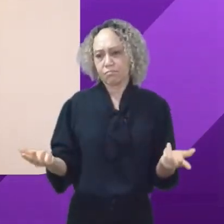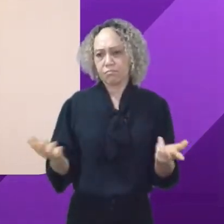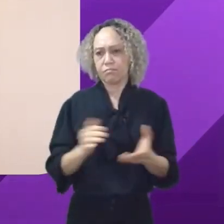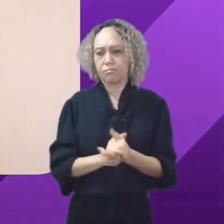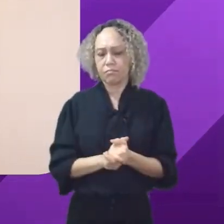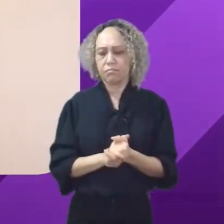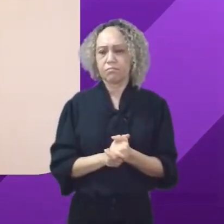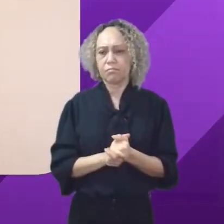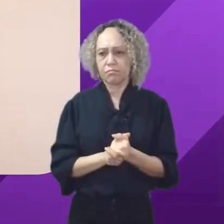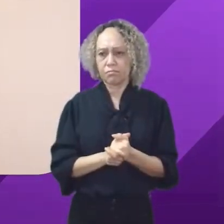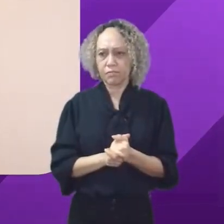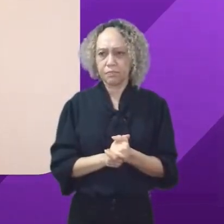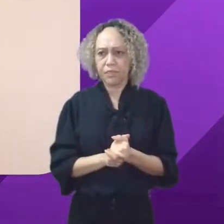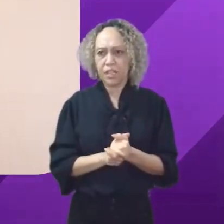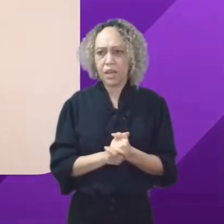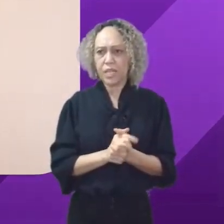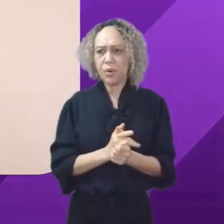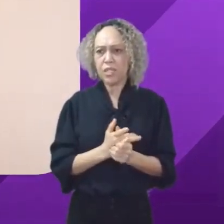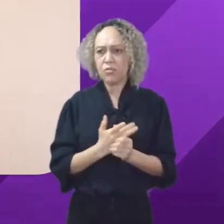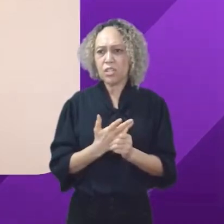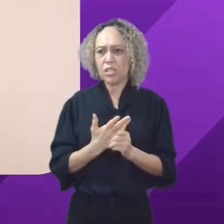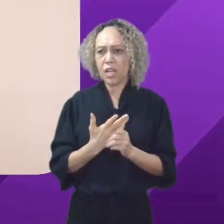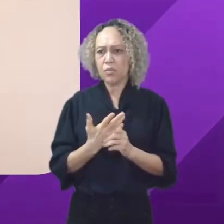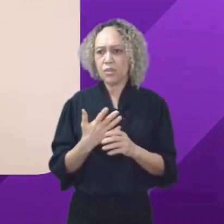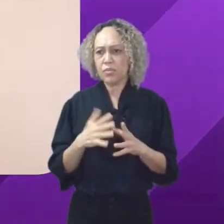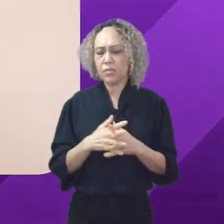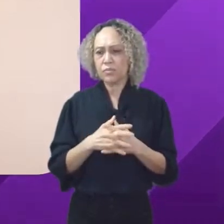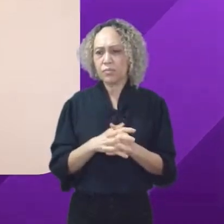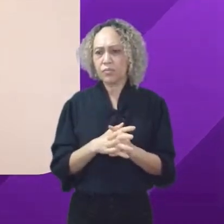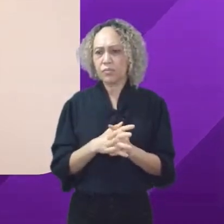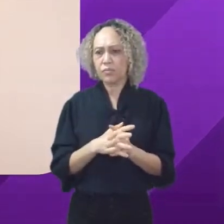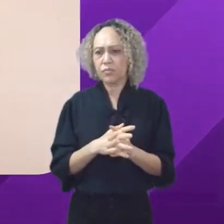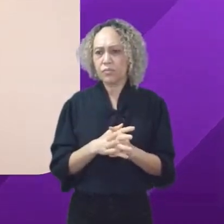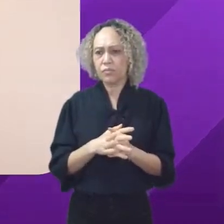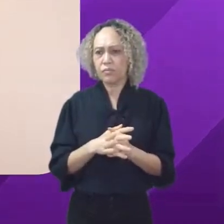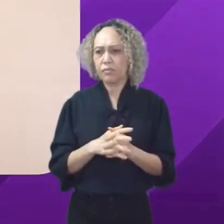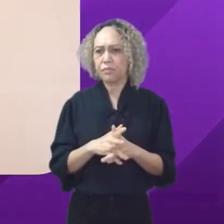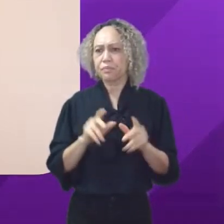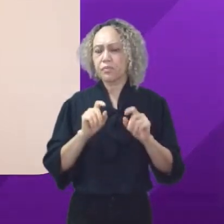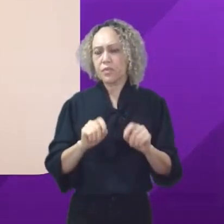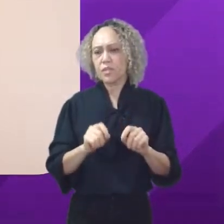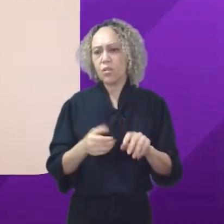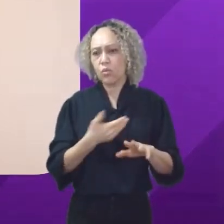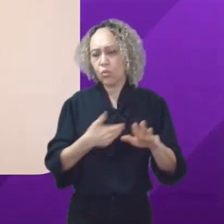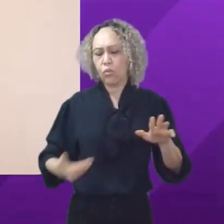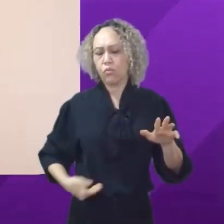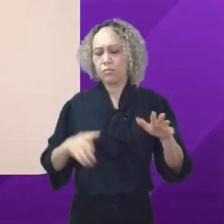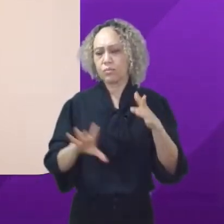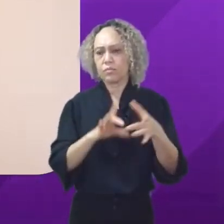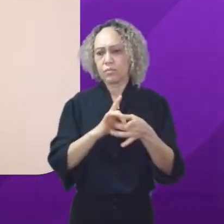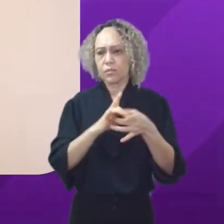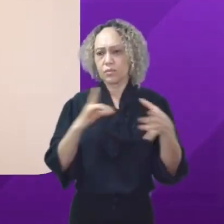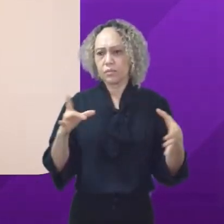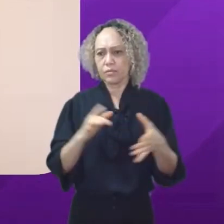das mulheres. No meio dessa discussão de política pública, a gente tem também, que foi resgatado agora no governo democrático,